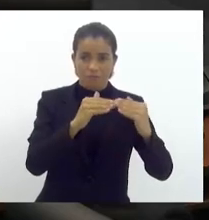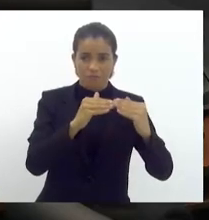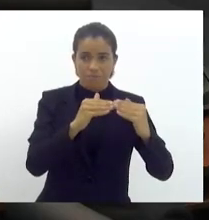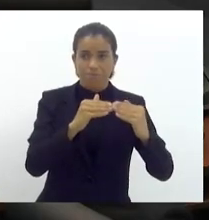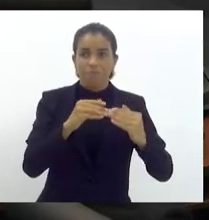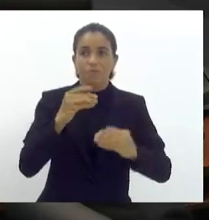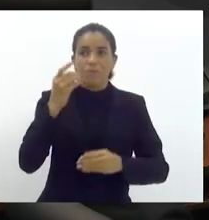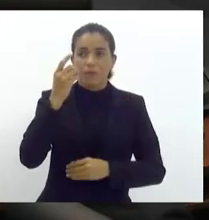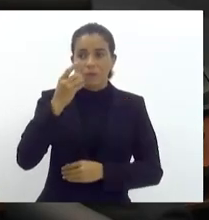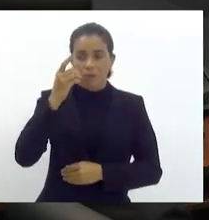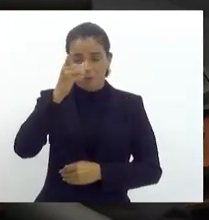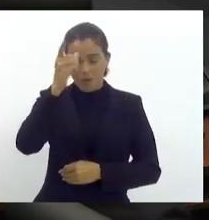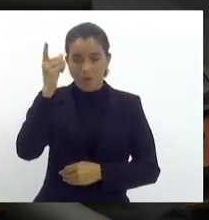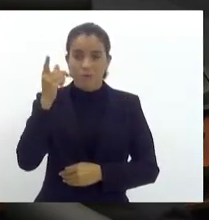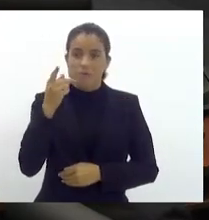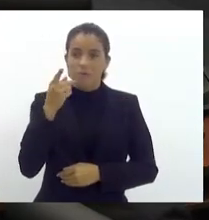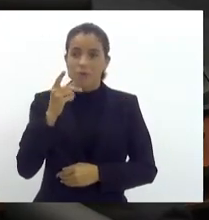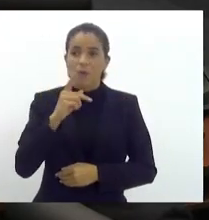Paula